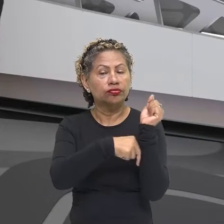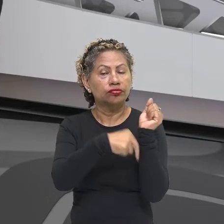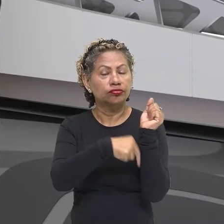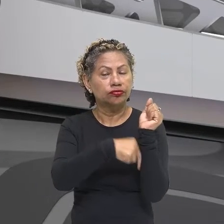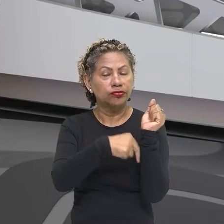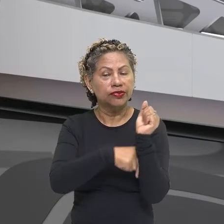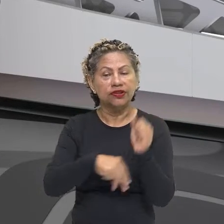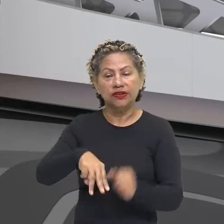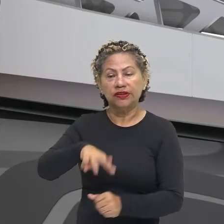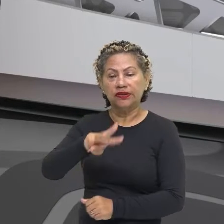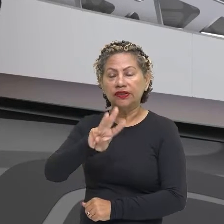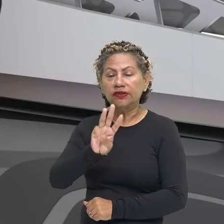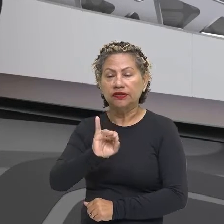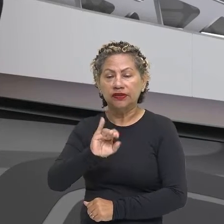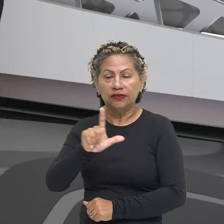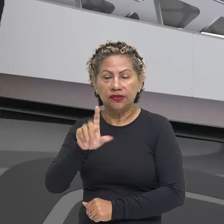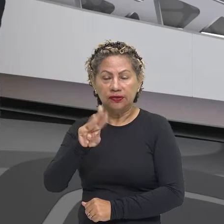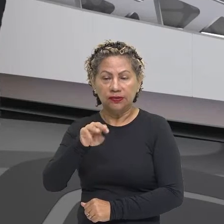os suporte